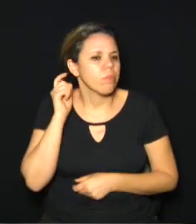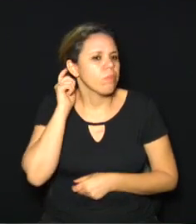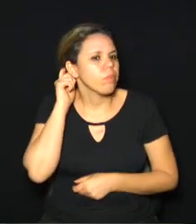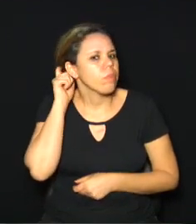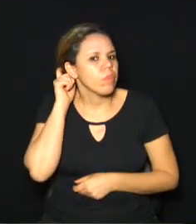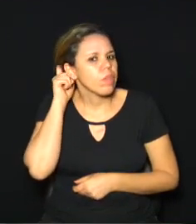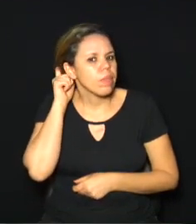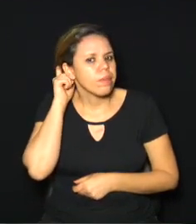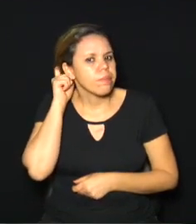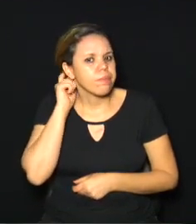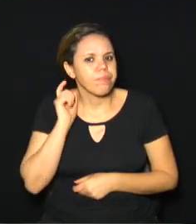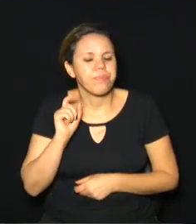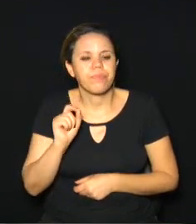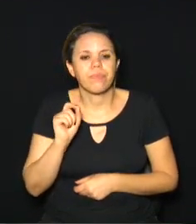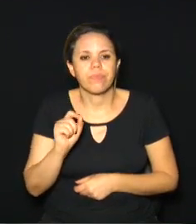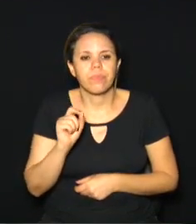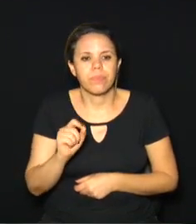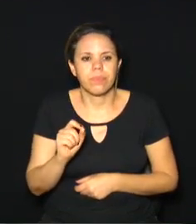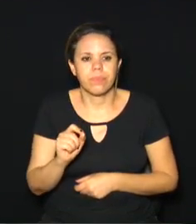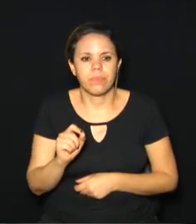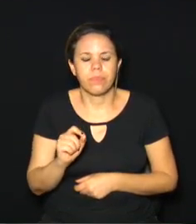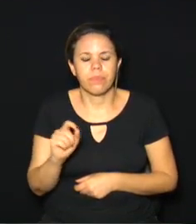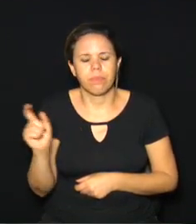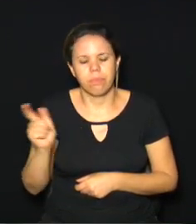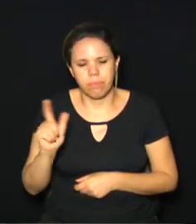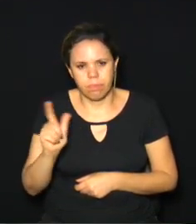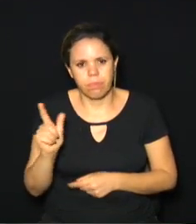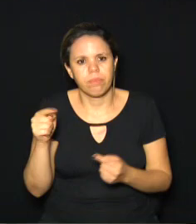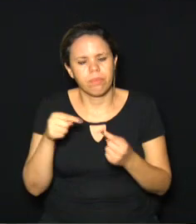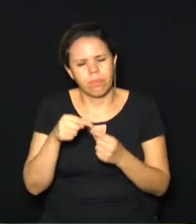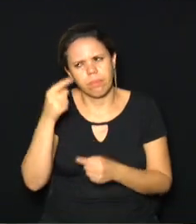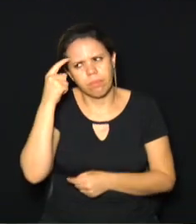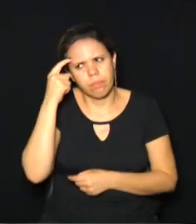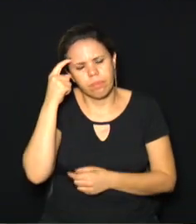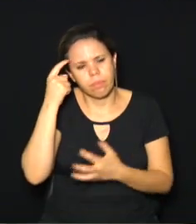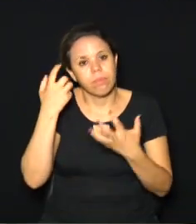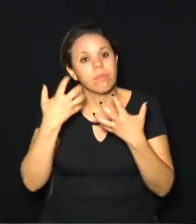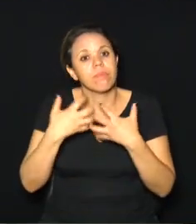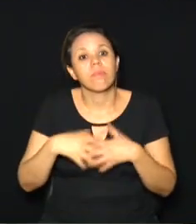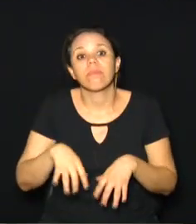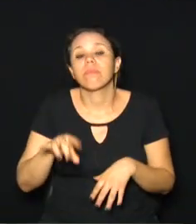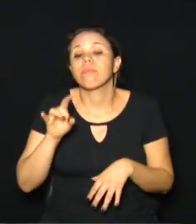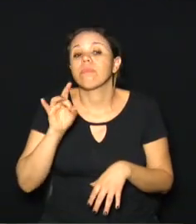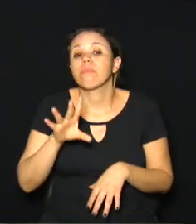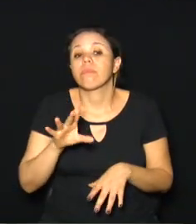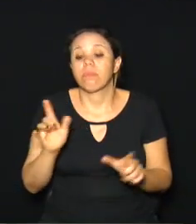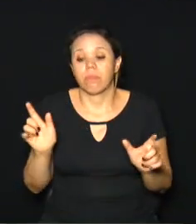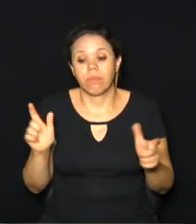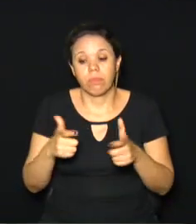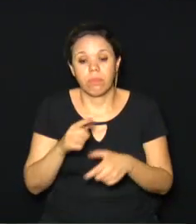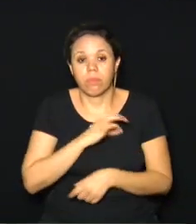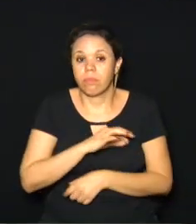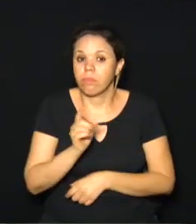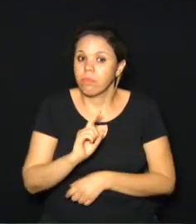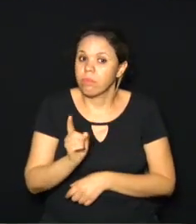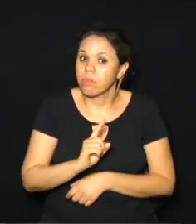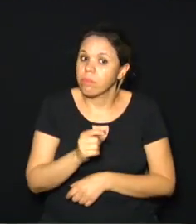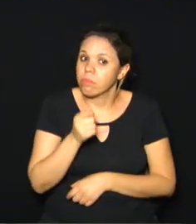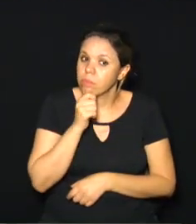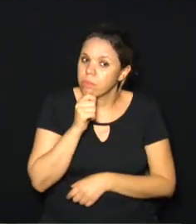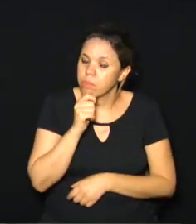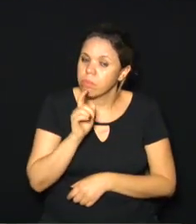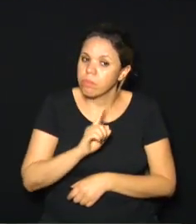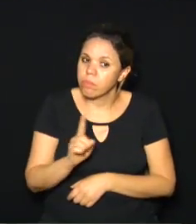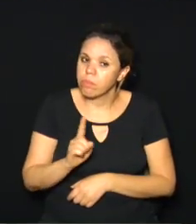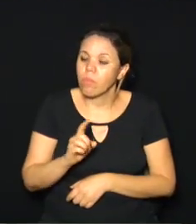pelo menos é o que é o mais lógico pensar-se em não supressão dessa verba, ou pelo menos